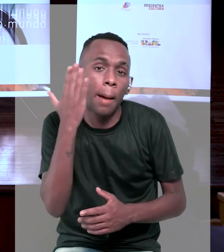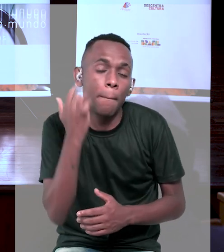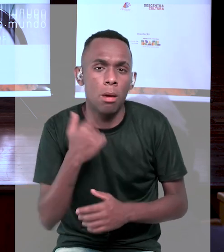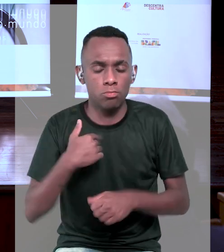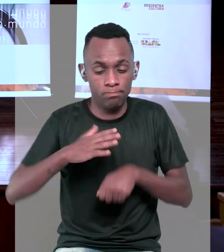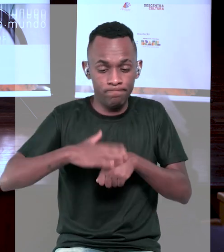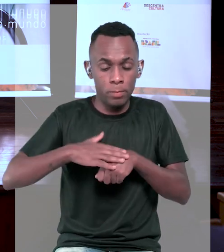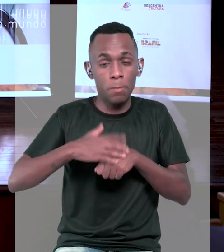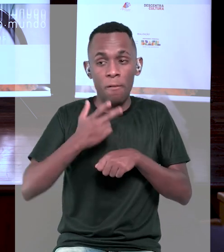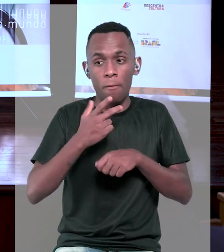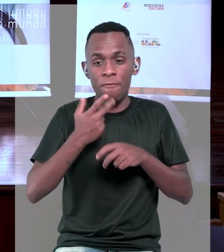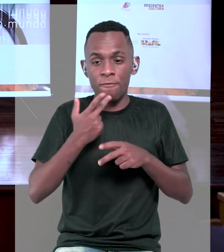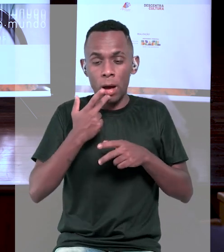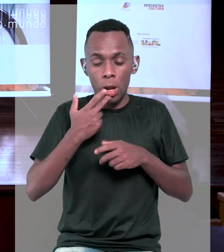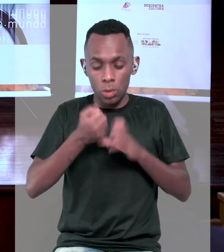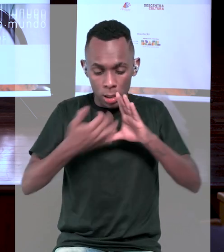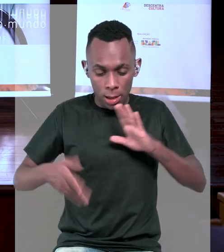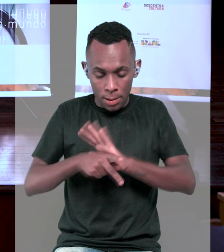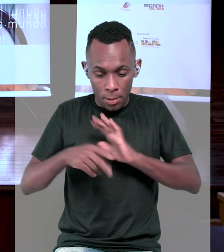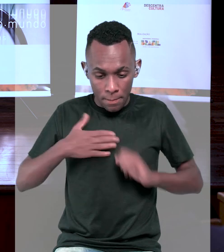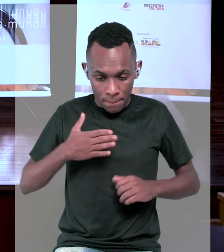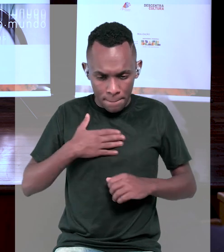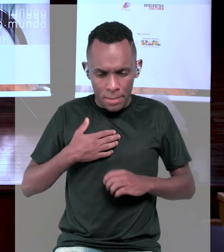mim conformemente ao que sou,